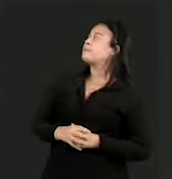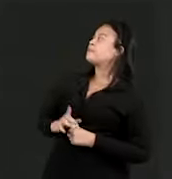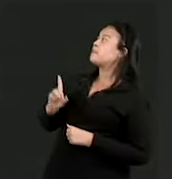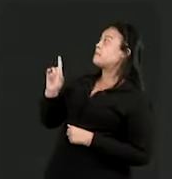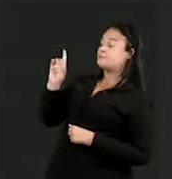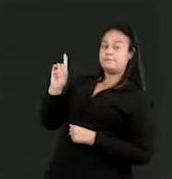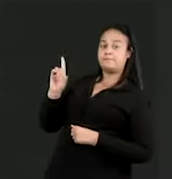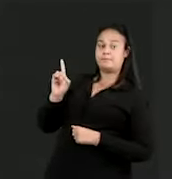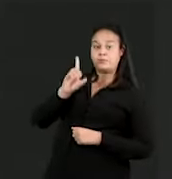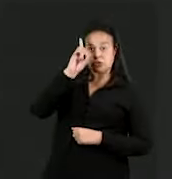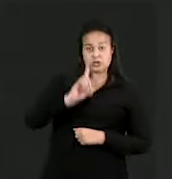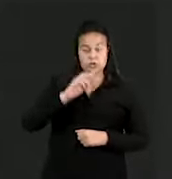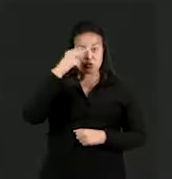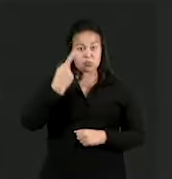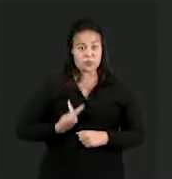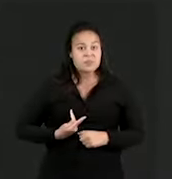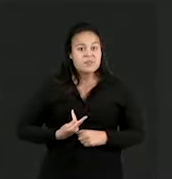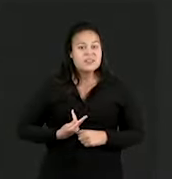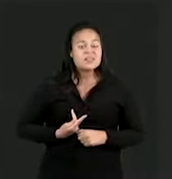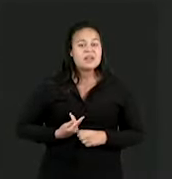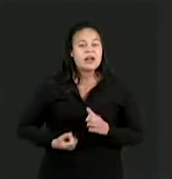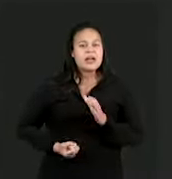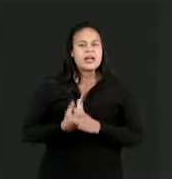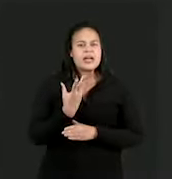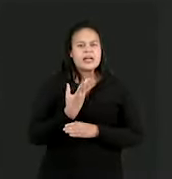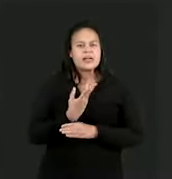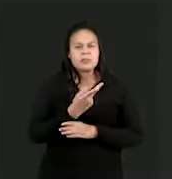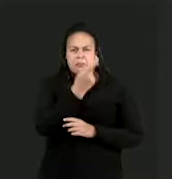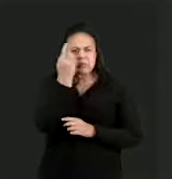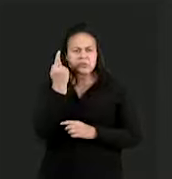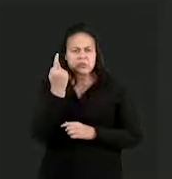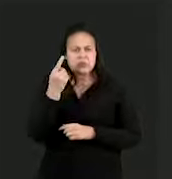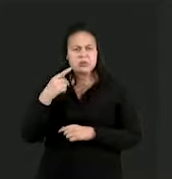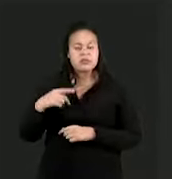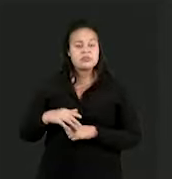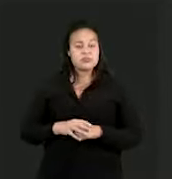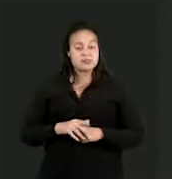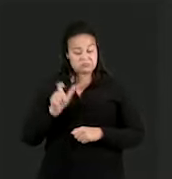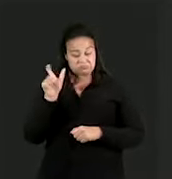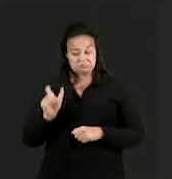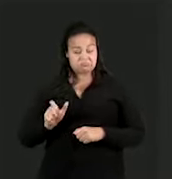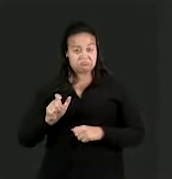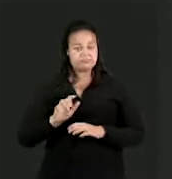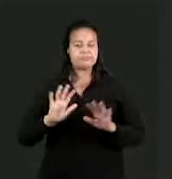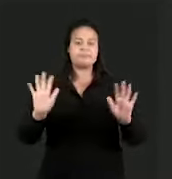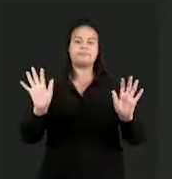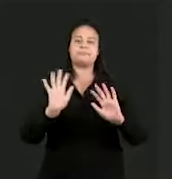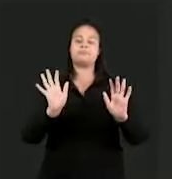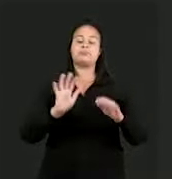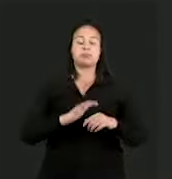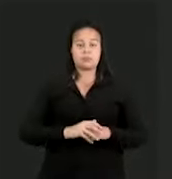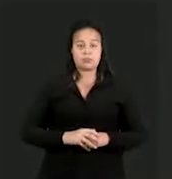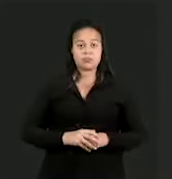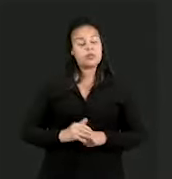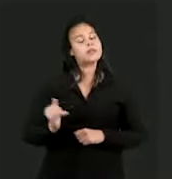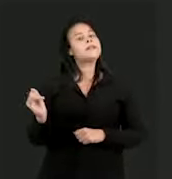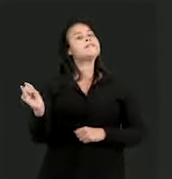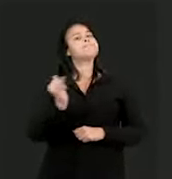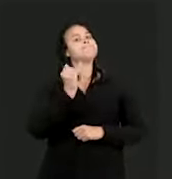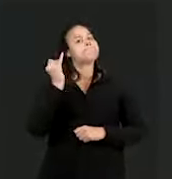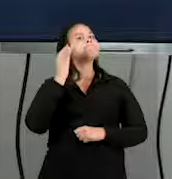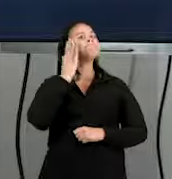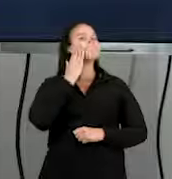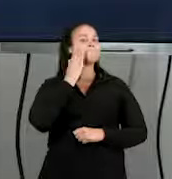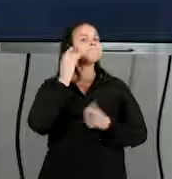humanos não foram criados por uma pessoa. Não. Isso é uma coisa que é importante da gente